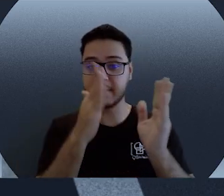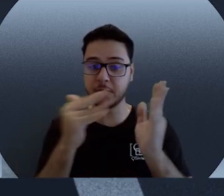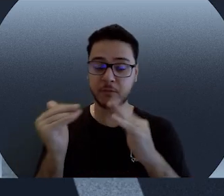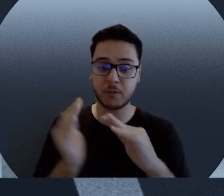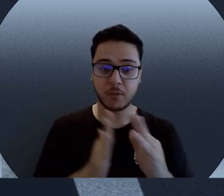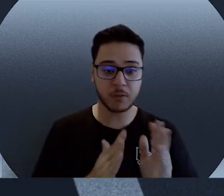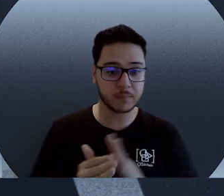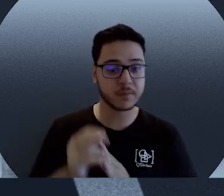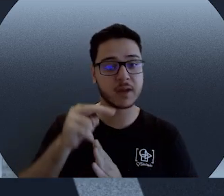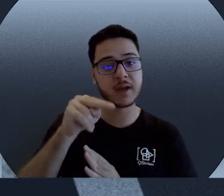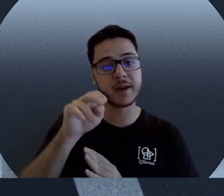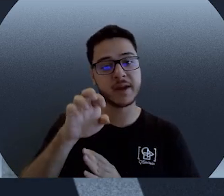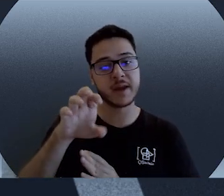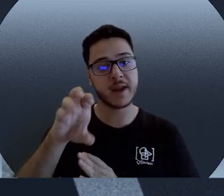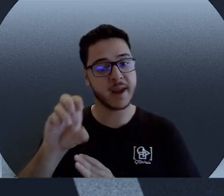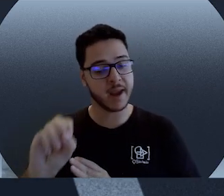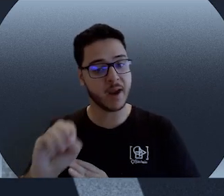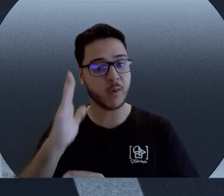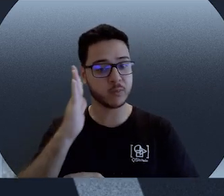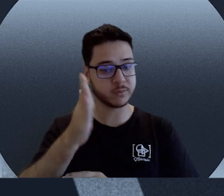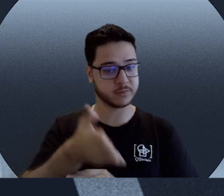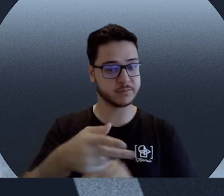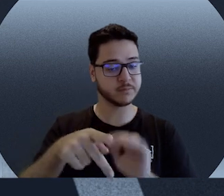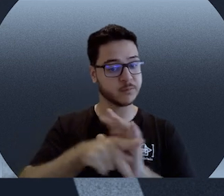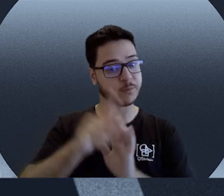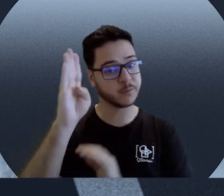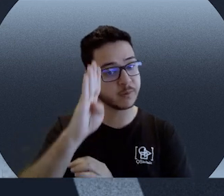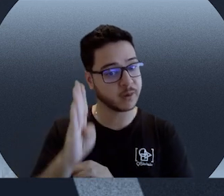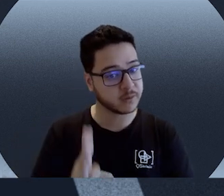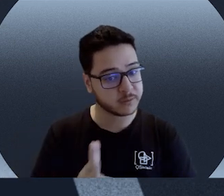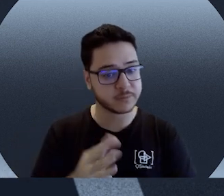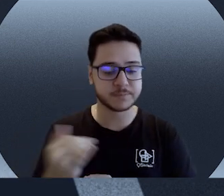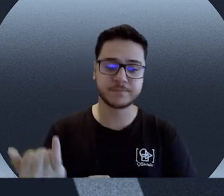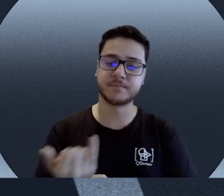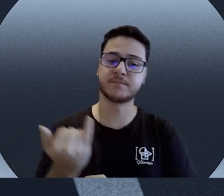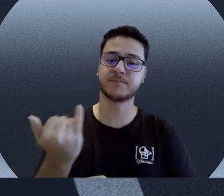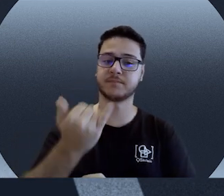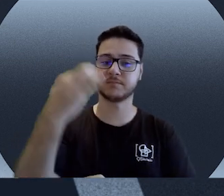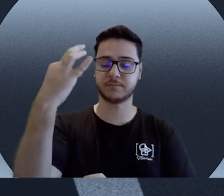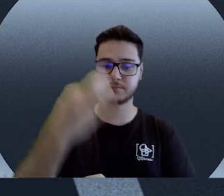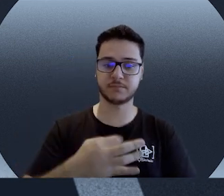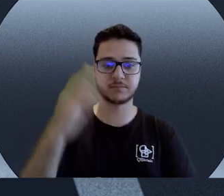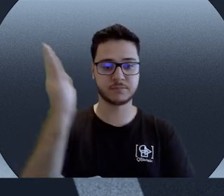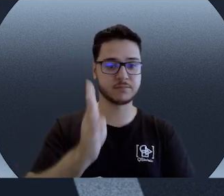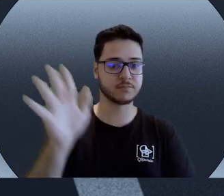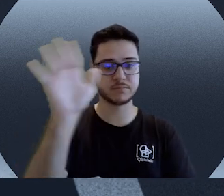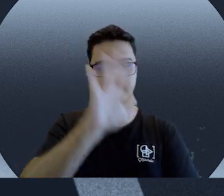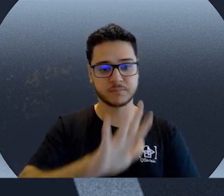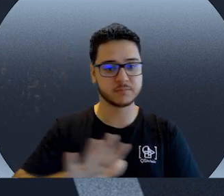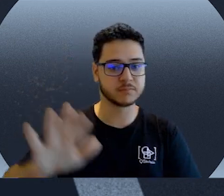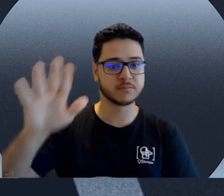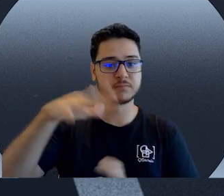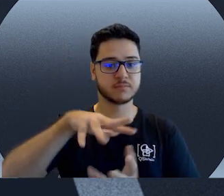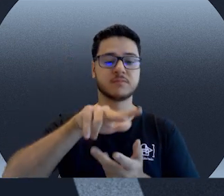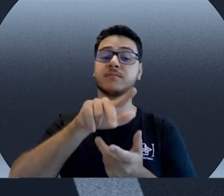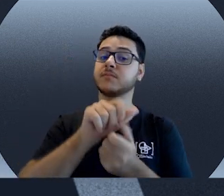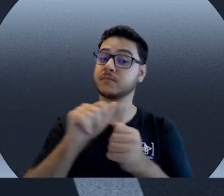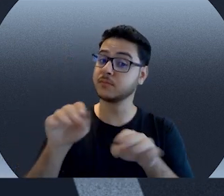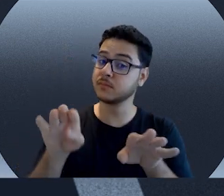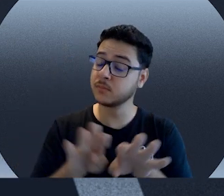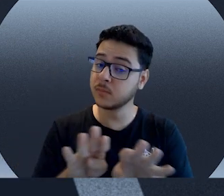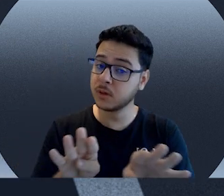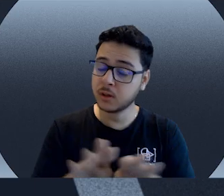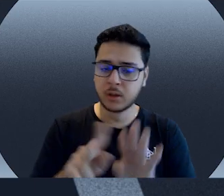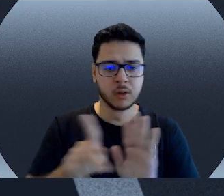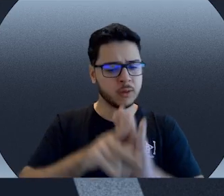as artes neoconcretas aqui no Brasil, um marco muito importante no cenário nacional e internacional também.